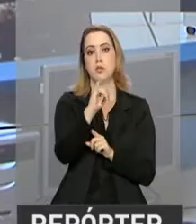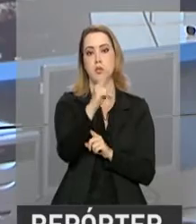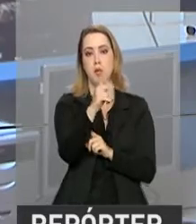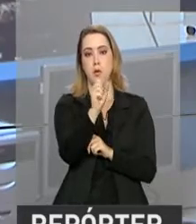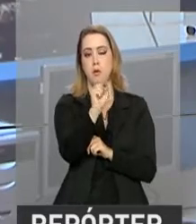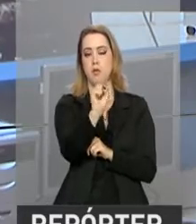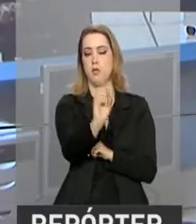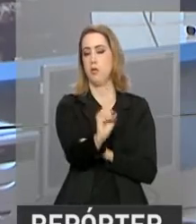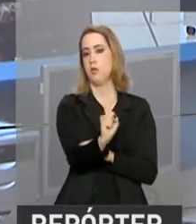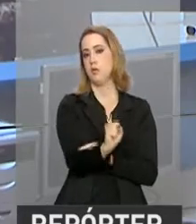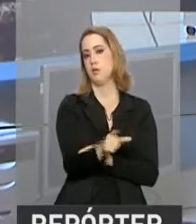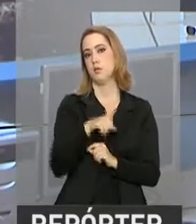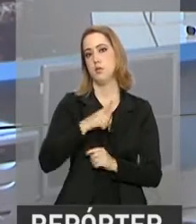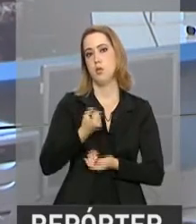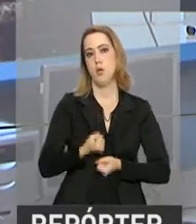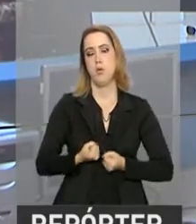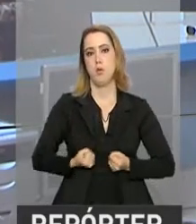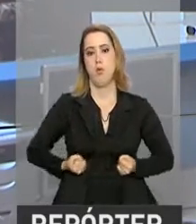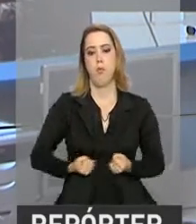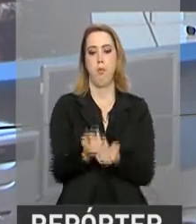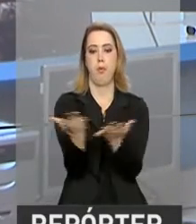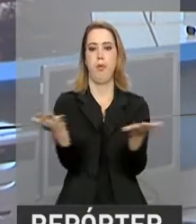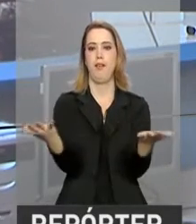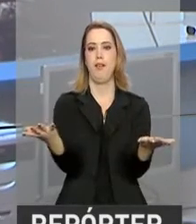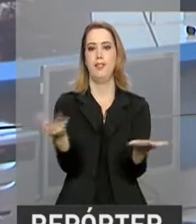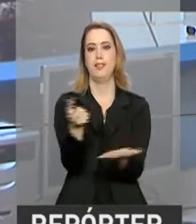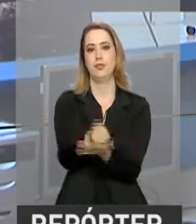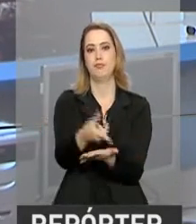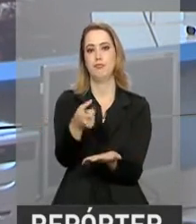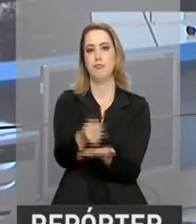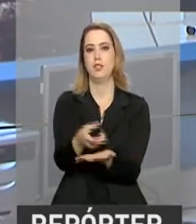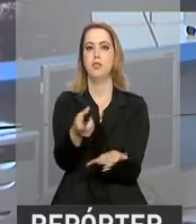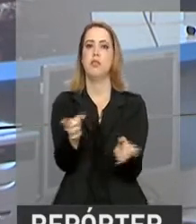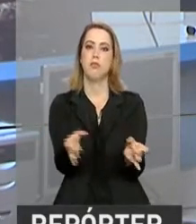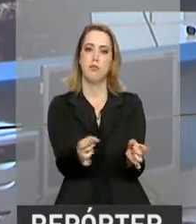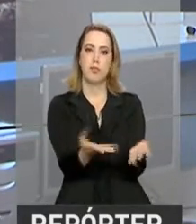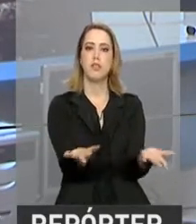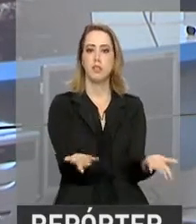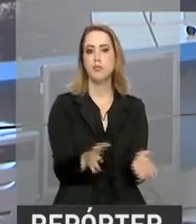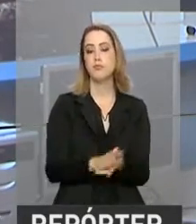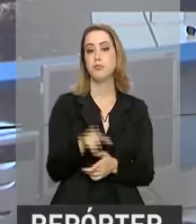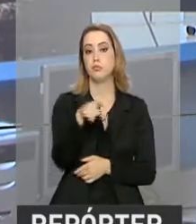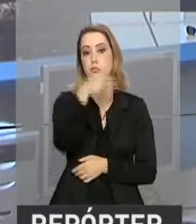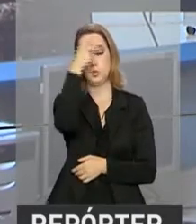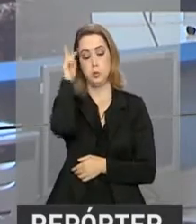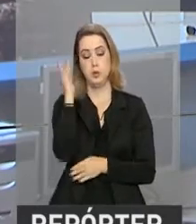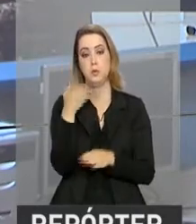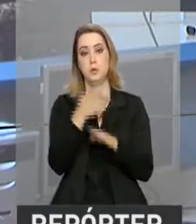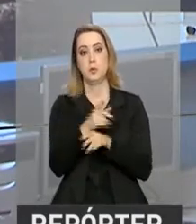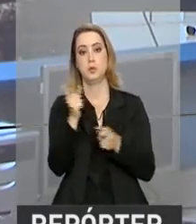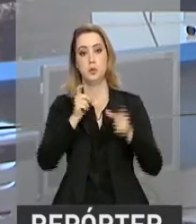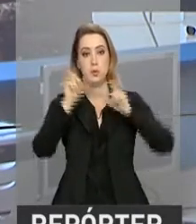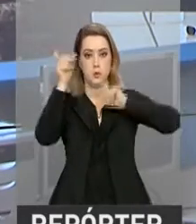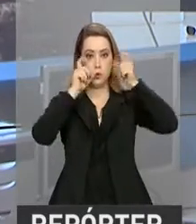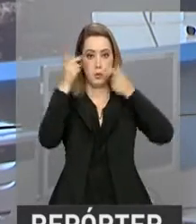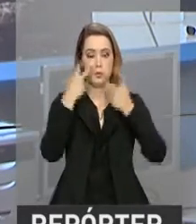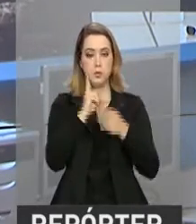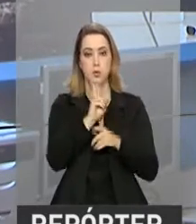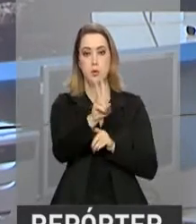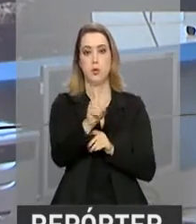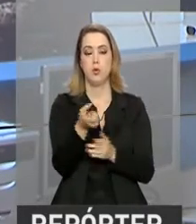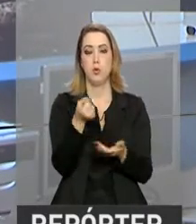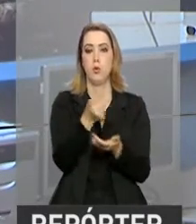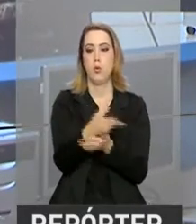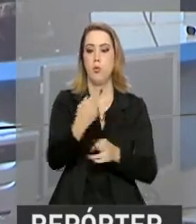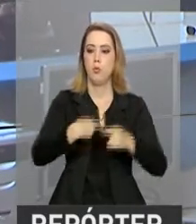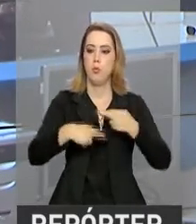brinquedos são os campeões de vendas. A repórter Natália Mello foi a uma loja e mostra que os pais devem ficar atentos ao comprar presente